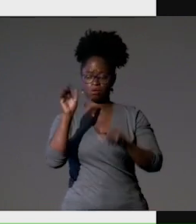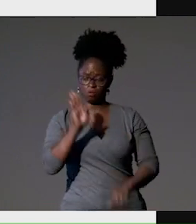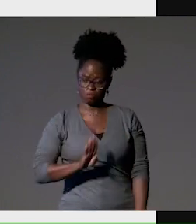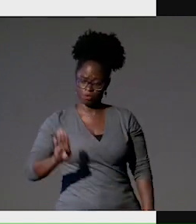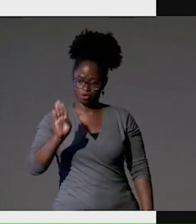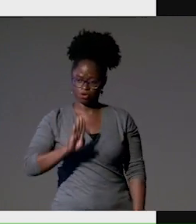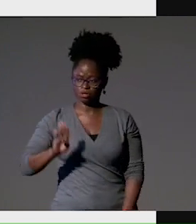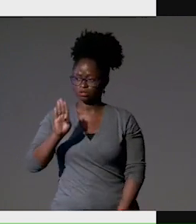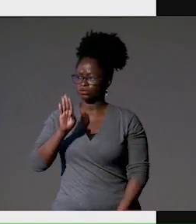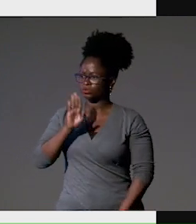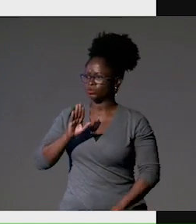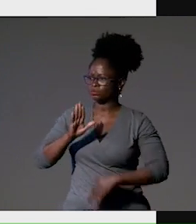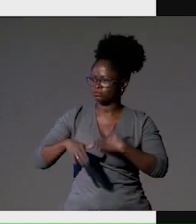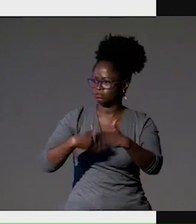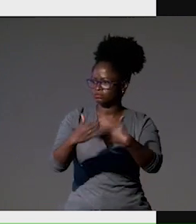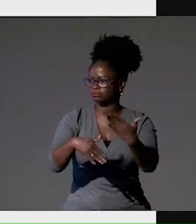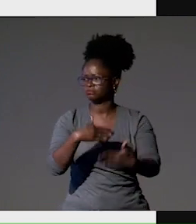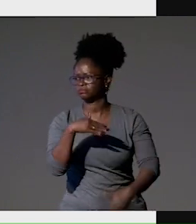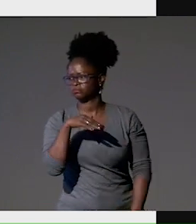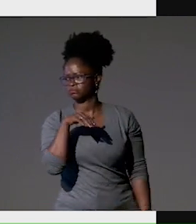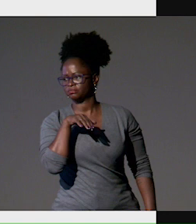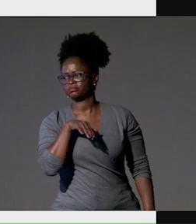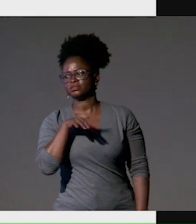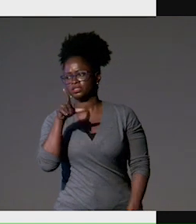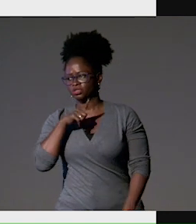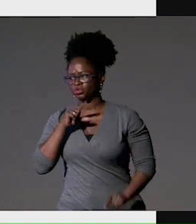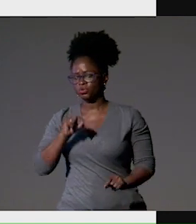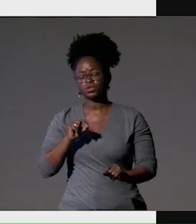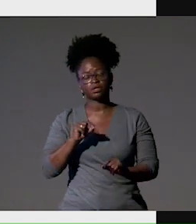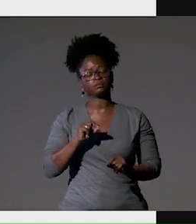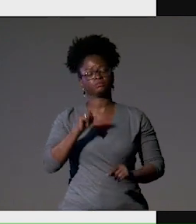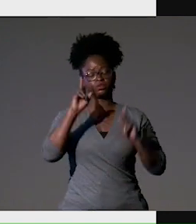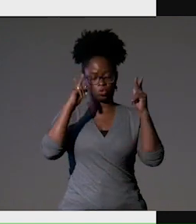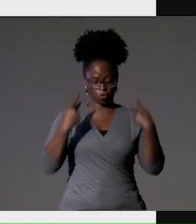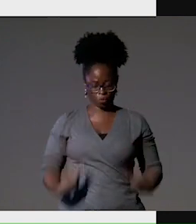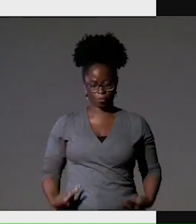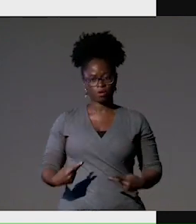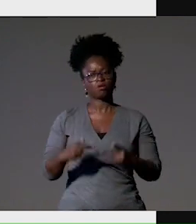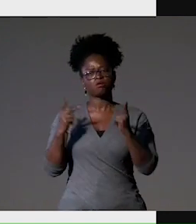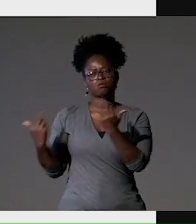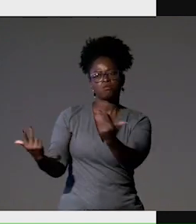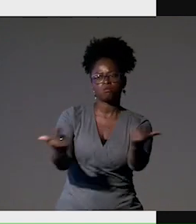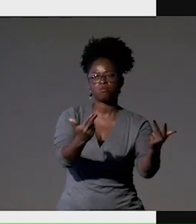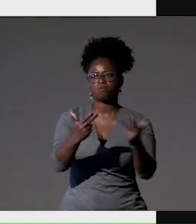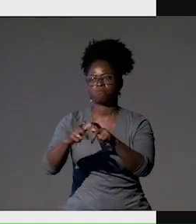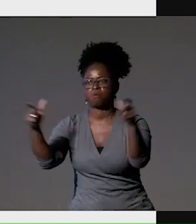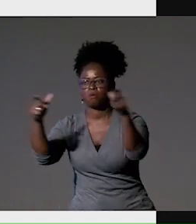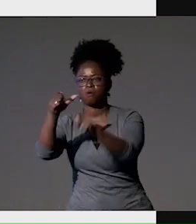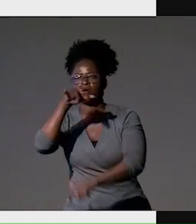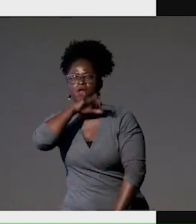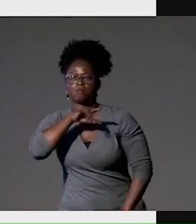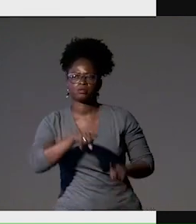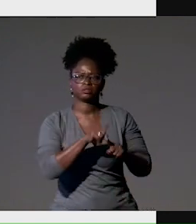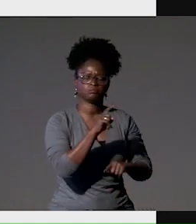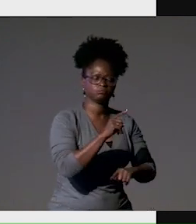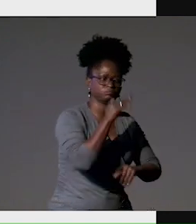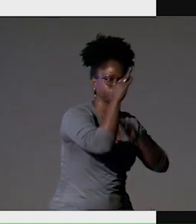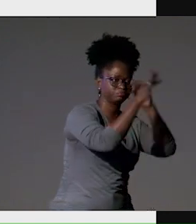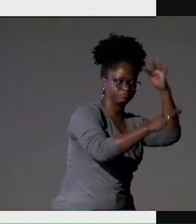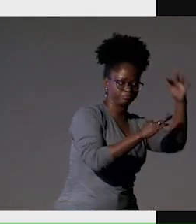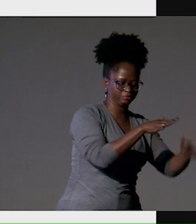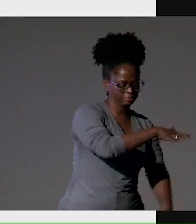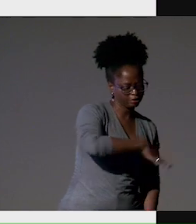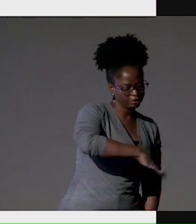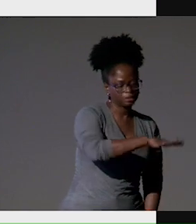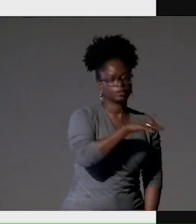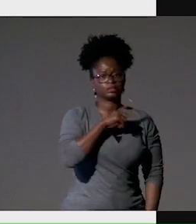que a gente chama de ritmo circadiano. O ser humano, como a maioria dos animais e mesmo as plantas do planeta, obedece